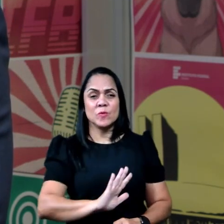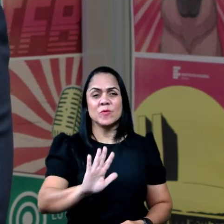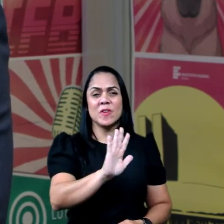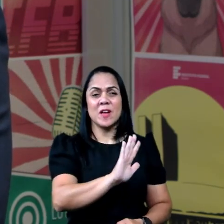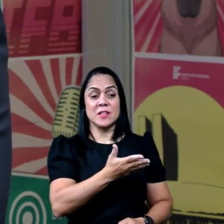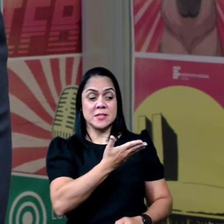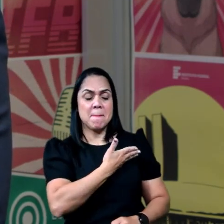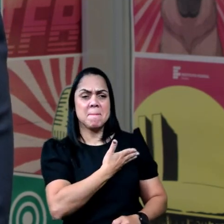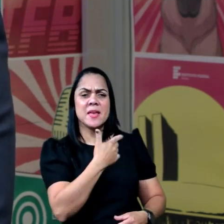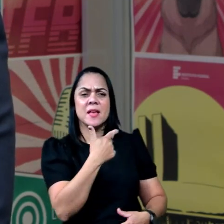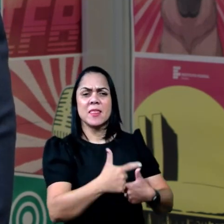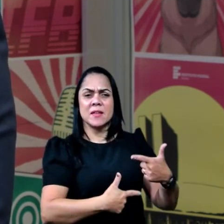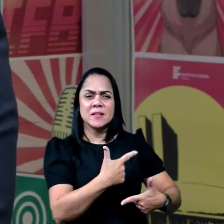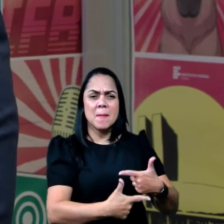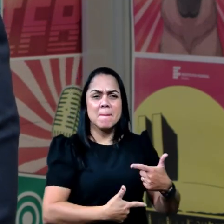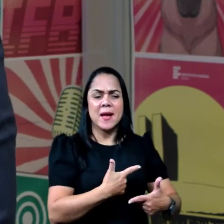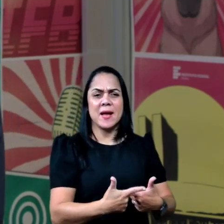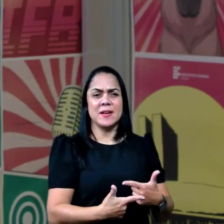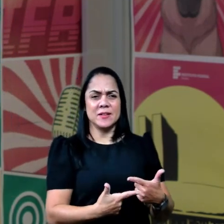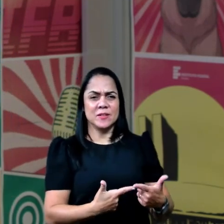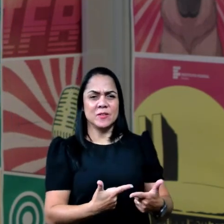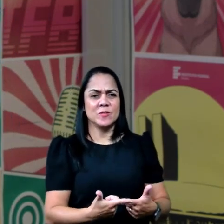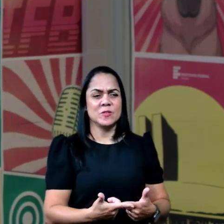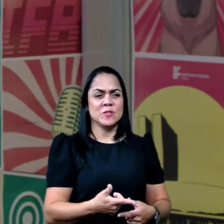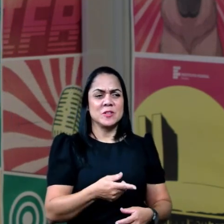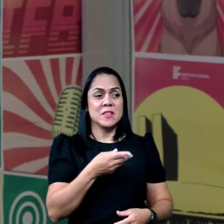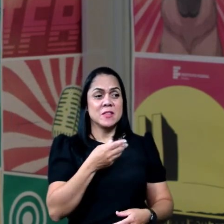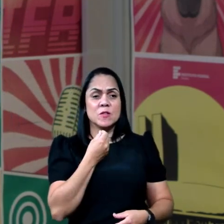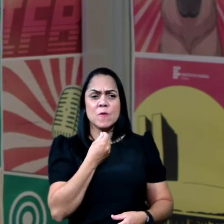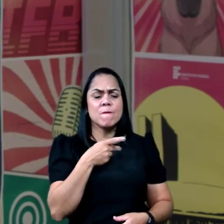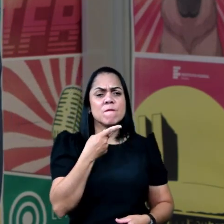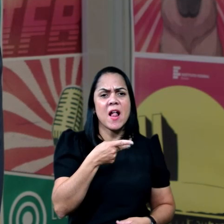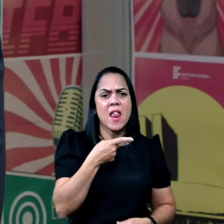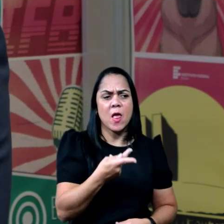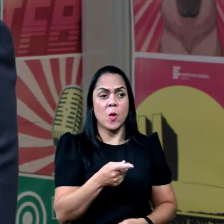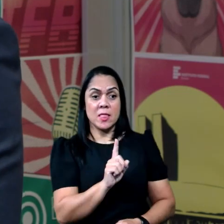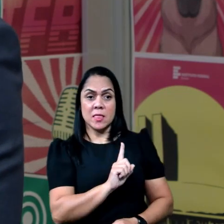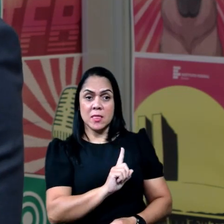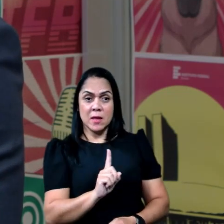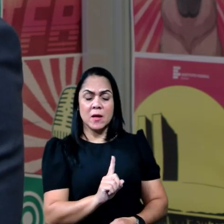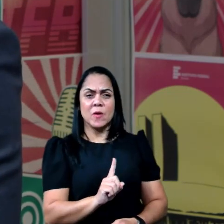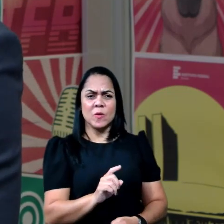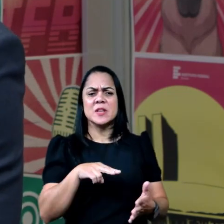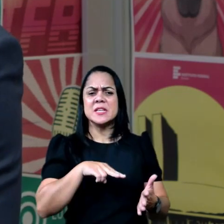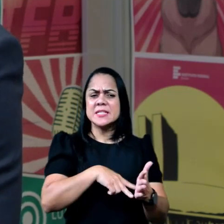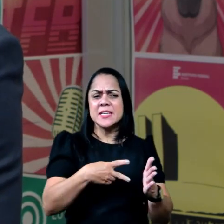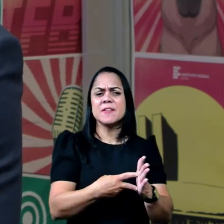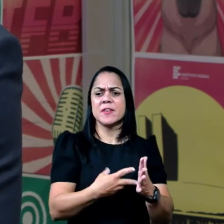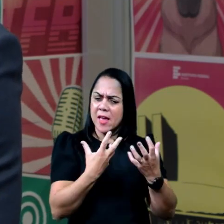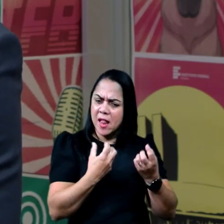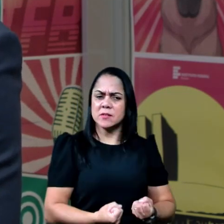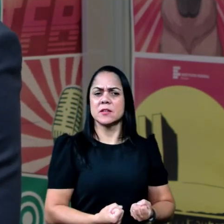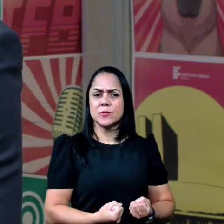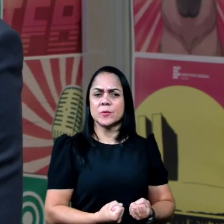trabalho não ter tido uma conduta mais assertiva, dizendo não, significa que ela concordava com